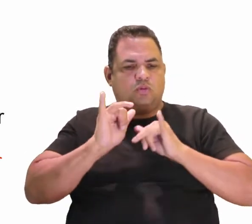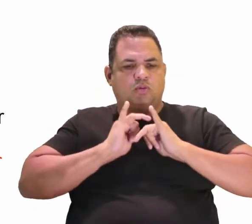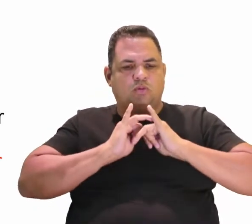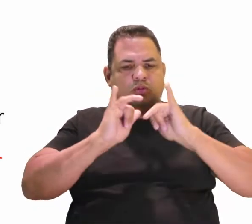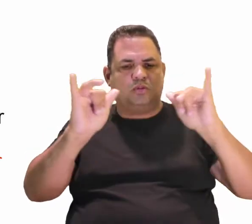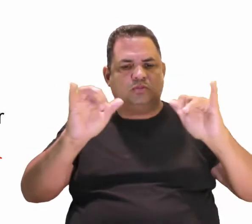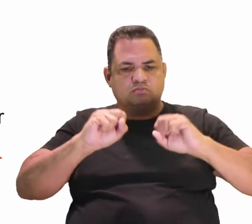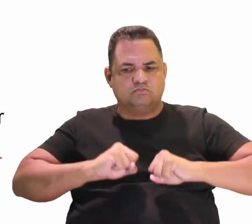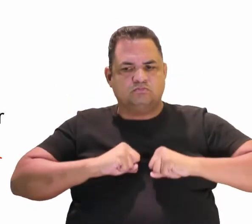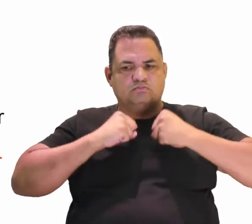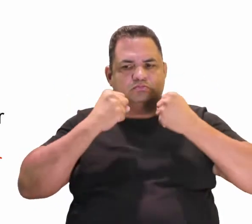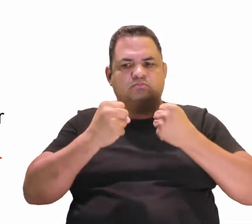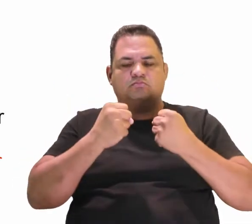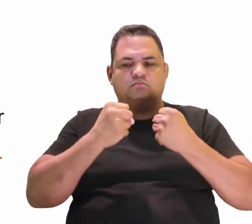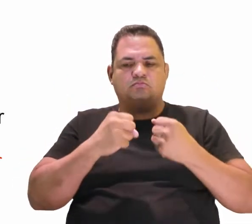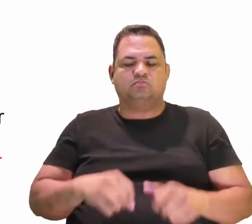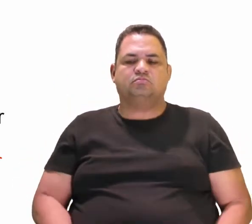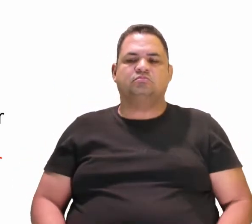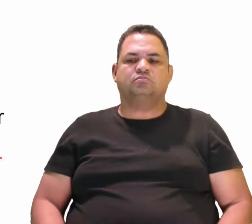avisar ou